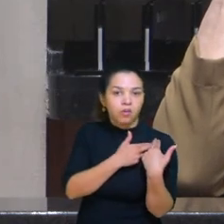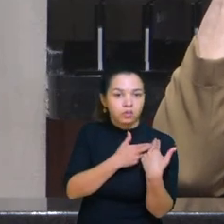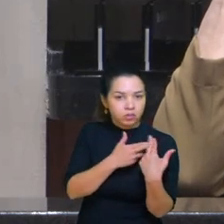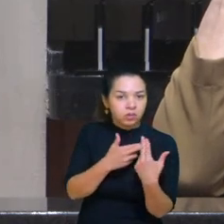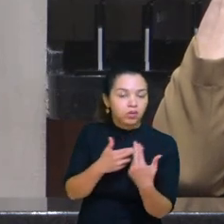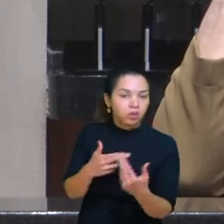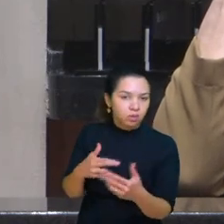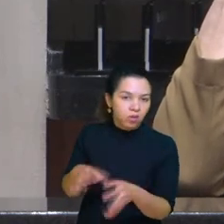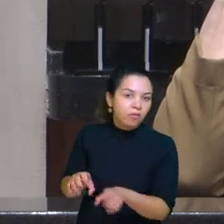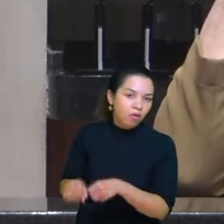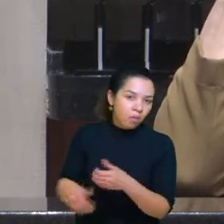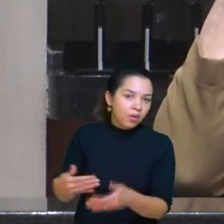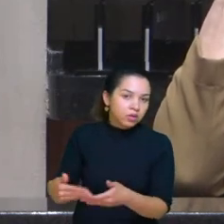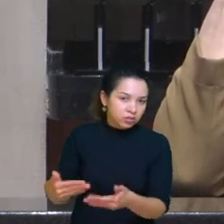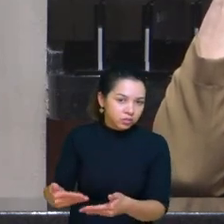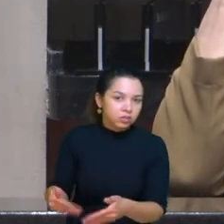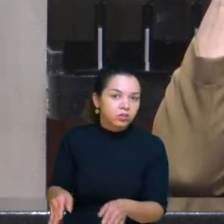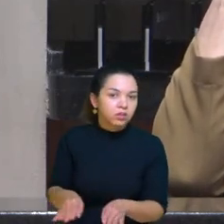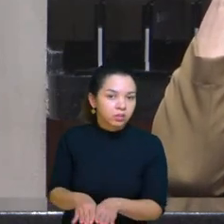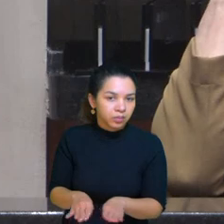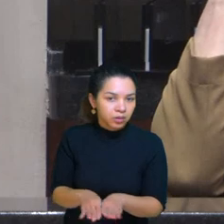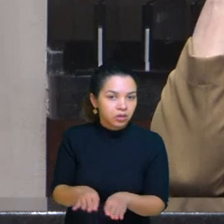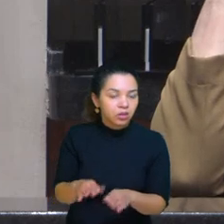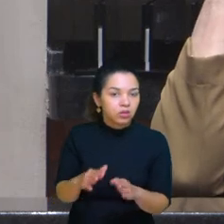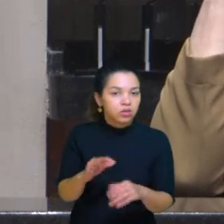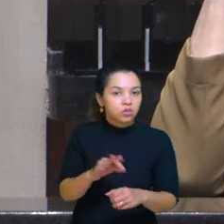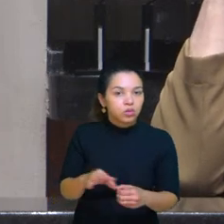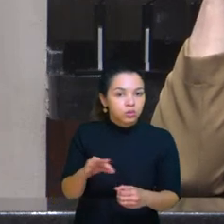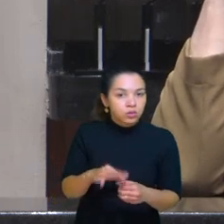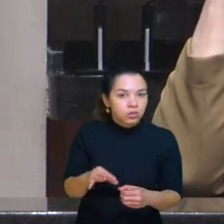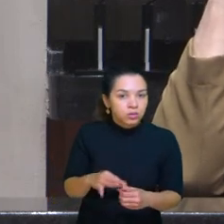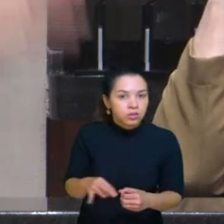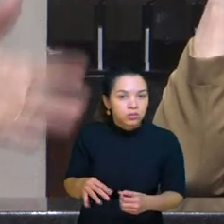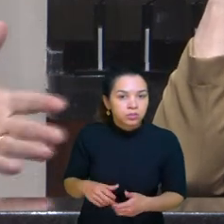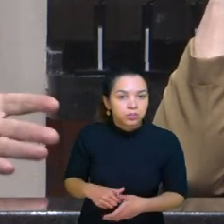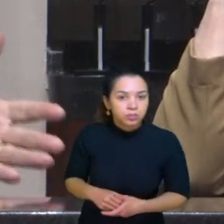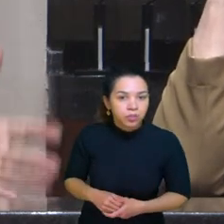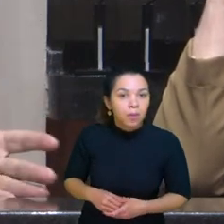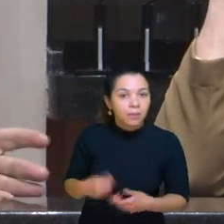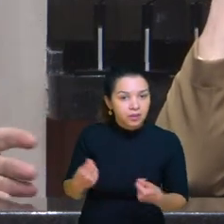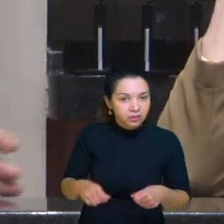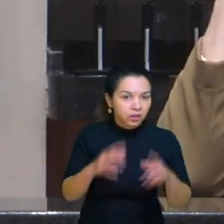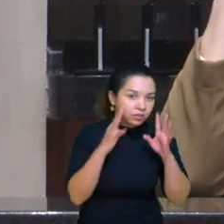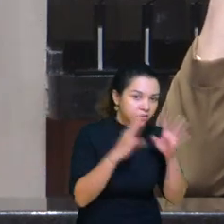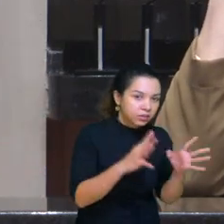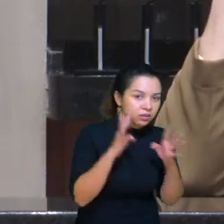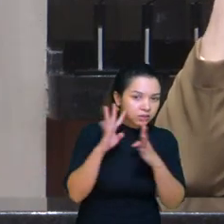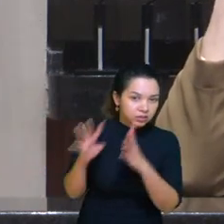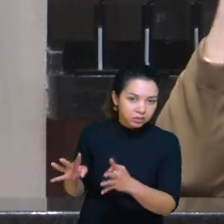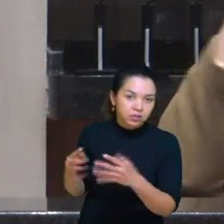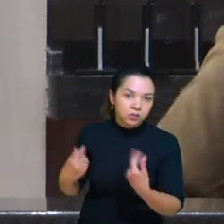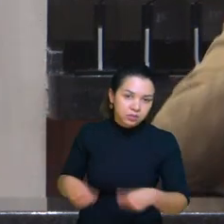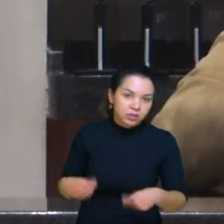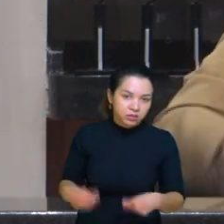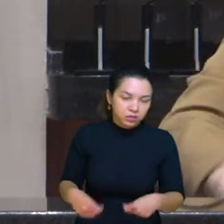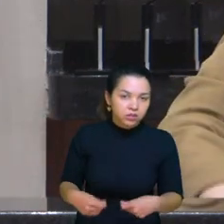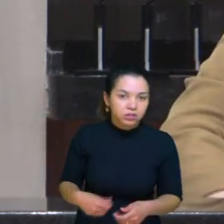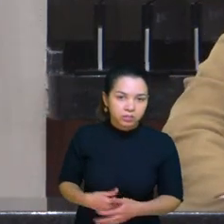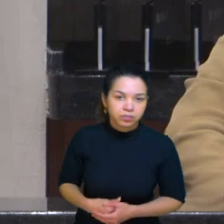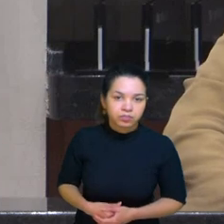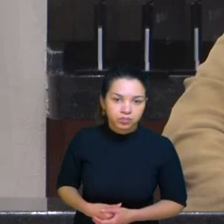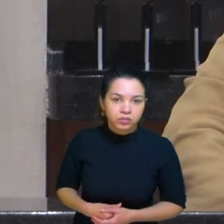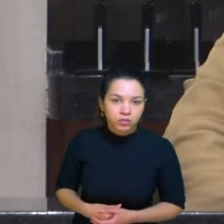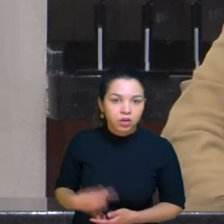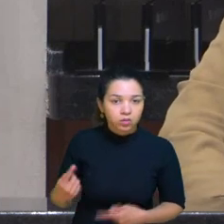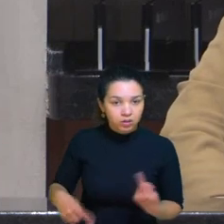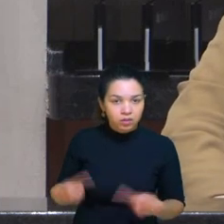dizer as instituições como chegam como porque aí temos que ouvir o o outro lado das Dores né mas bem tranquilo acho que que essa esse é